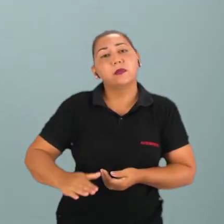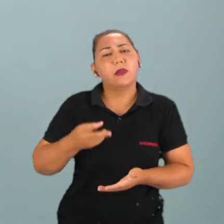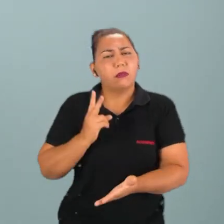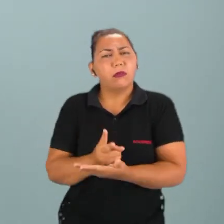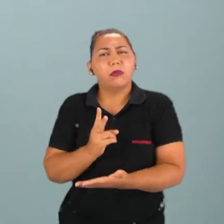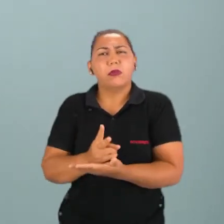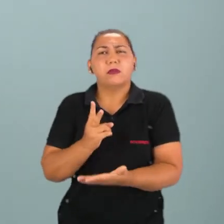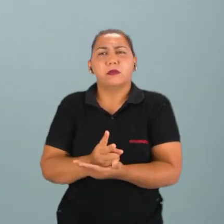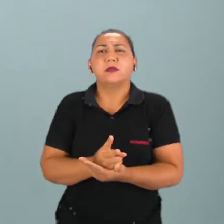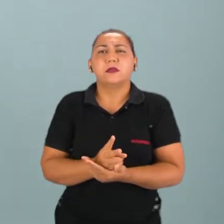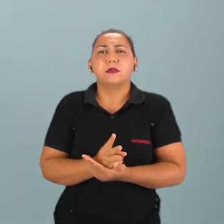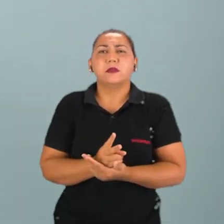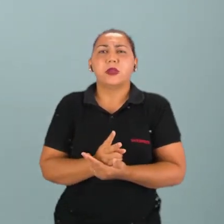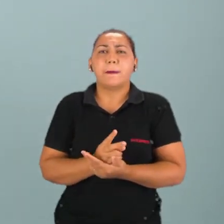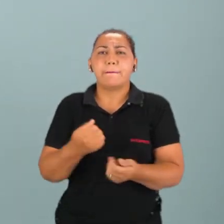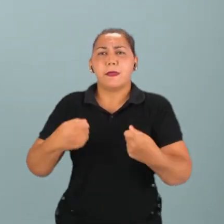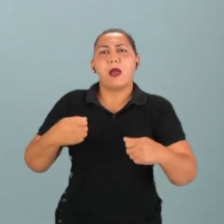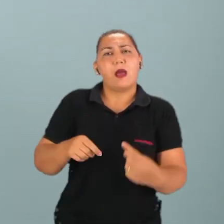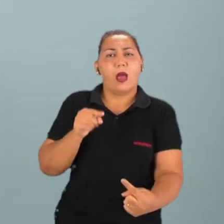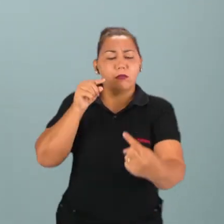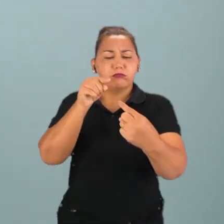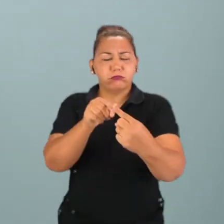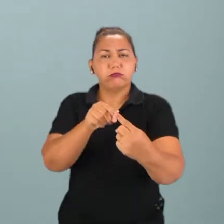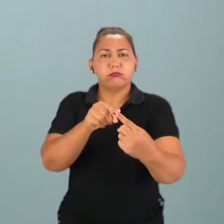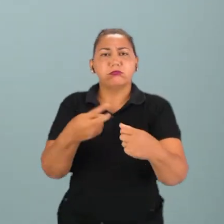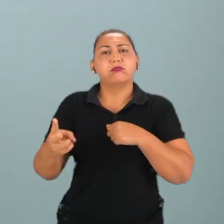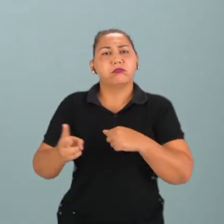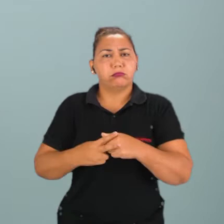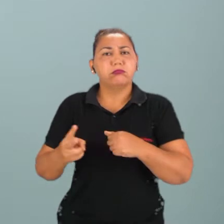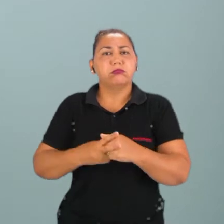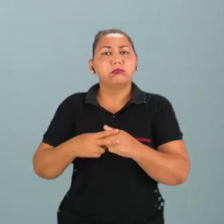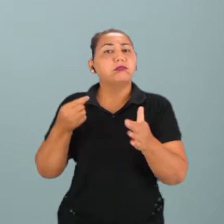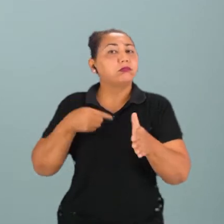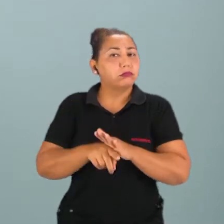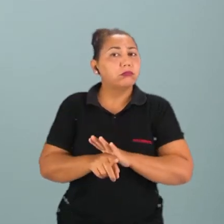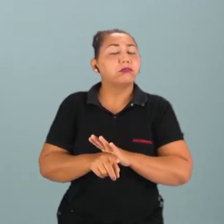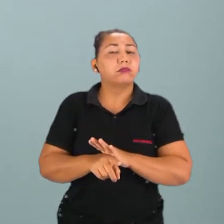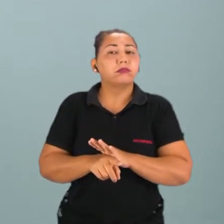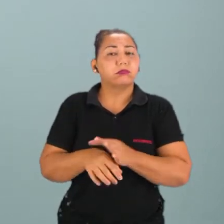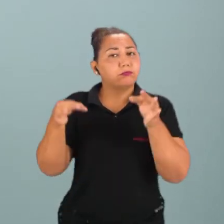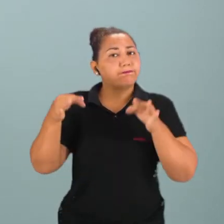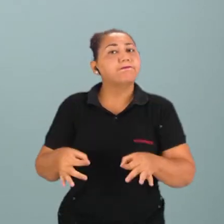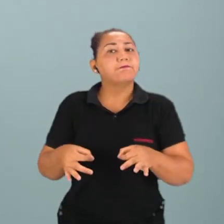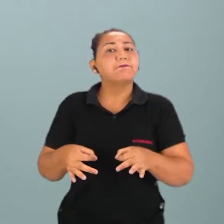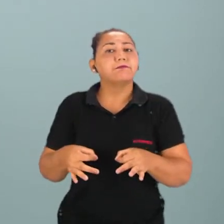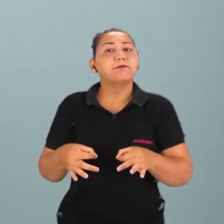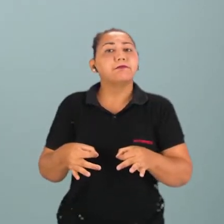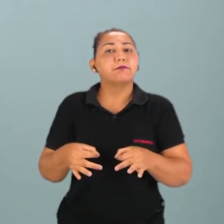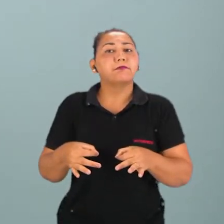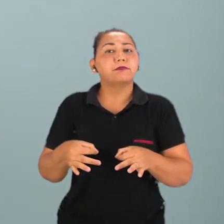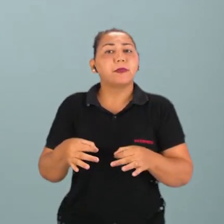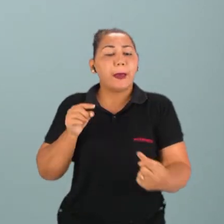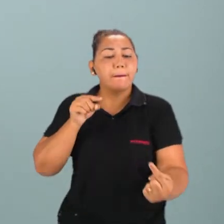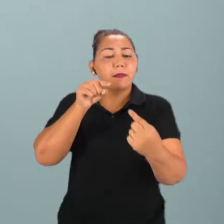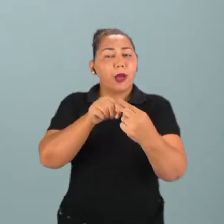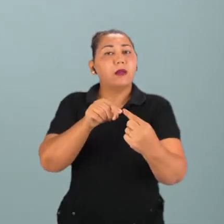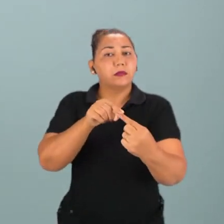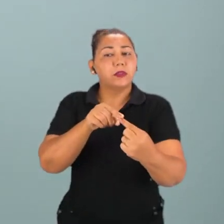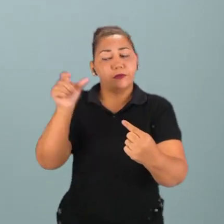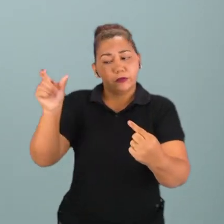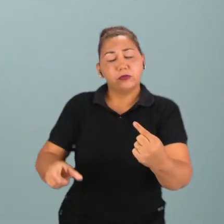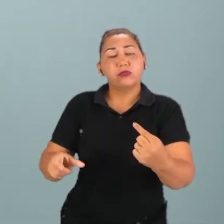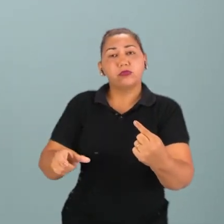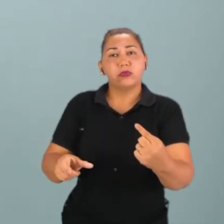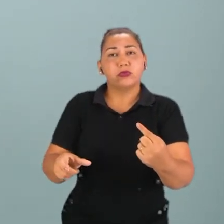vezes devemos identificarmos o verbo, fazermos a pergunta de forma correta a ele para identificarmos o